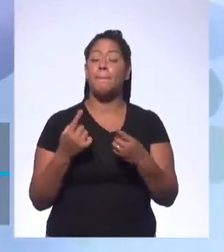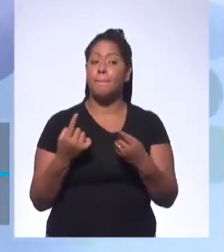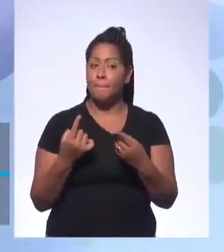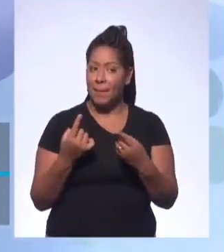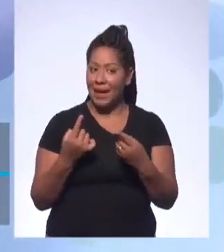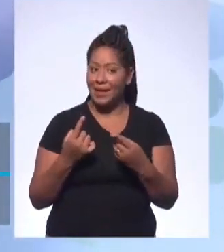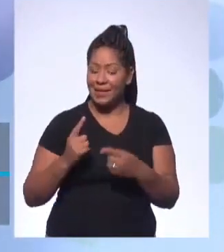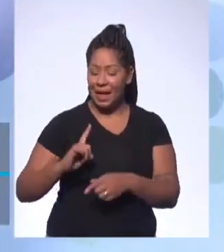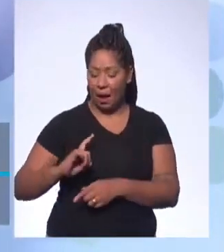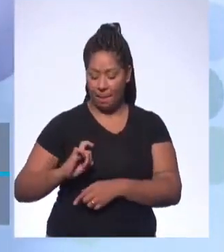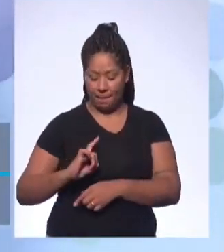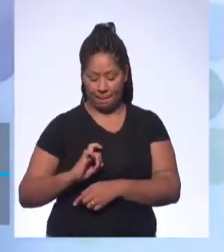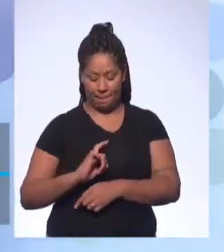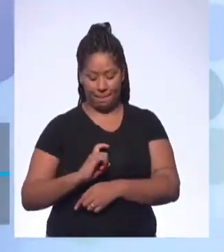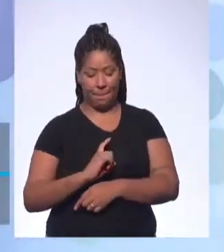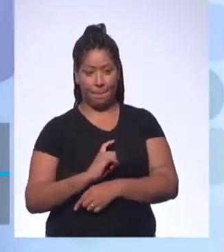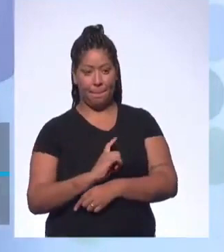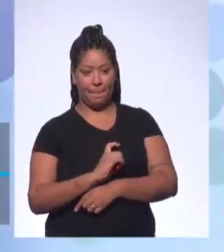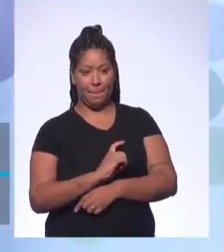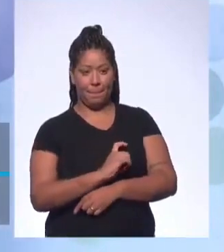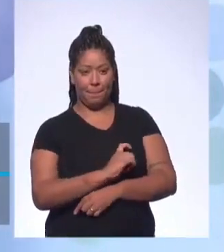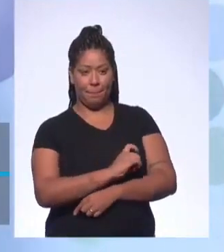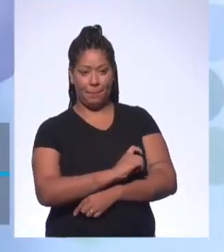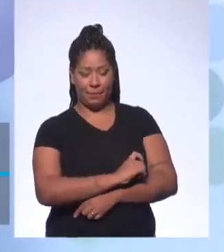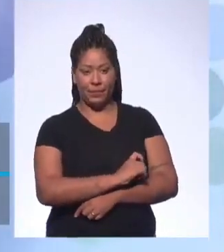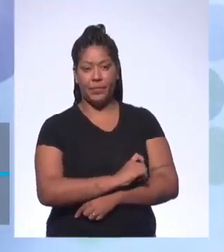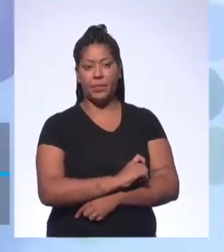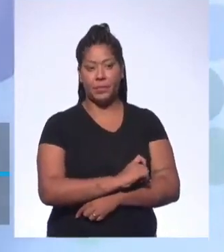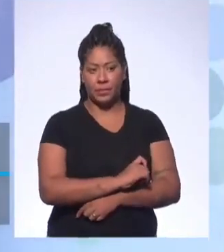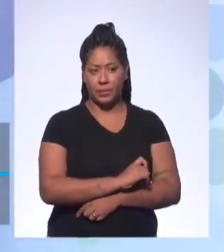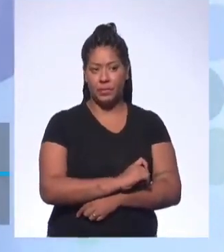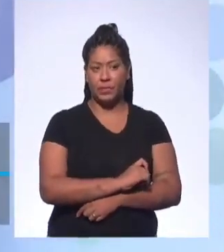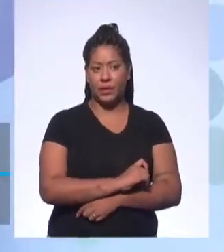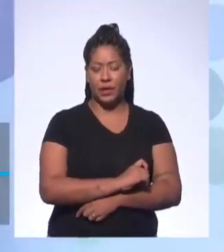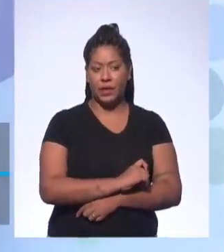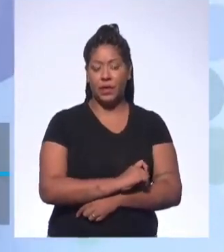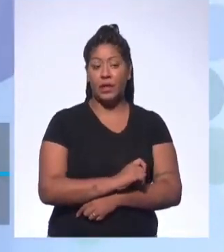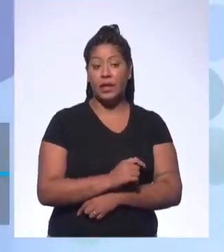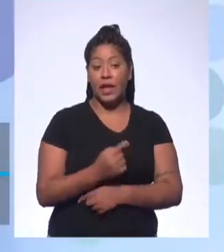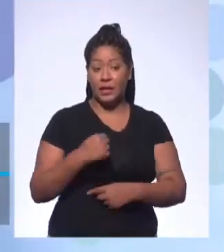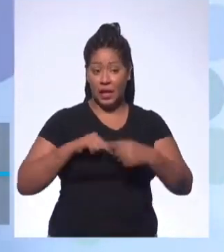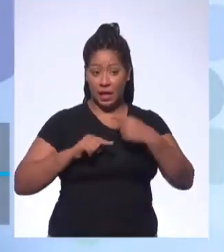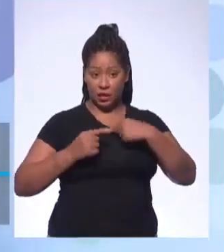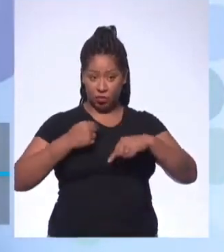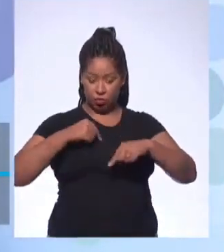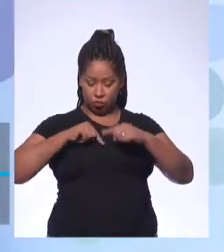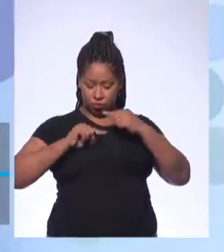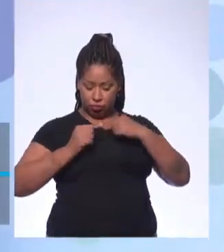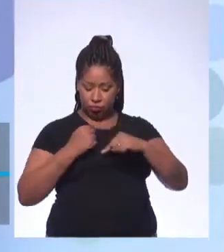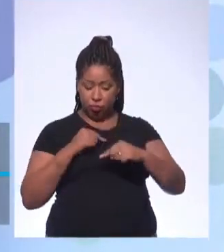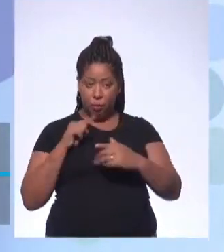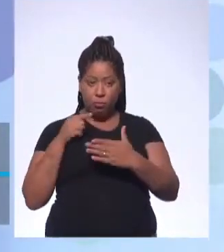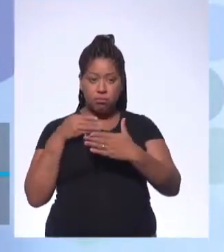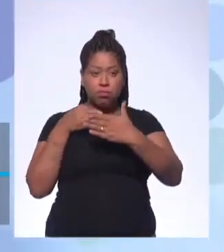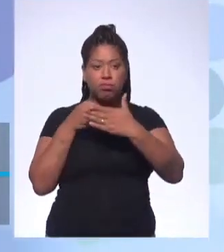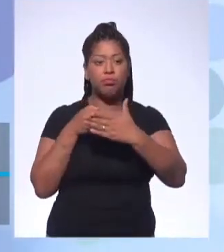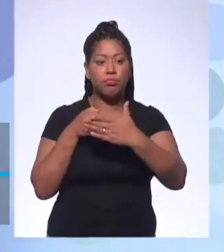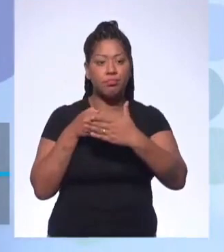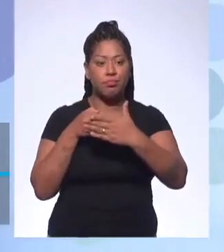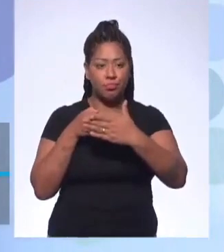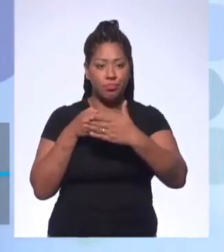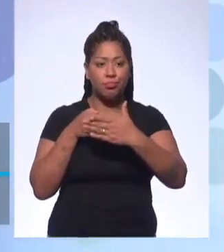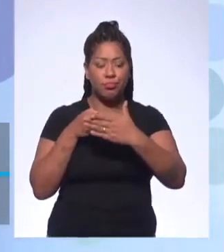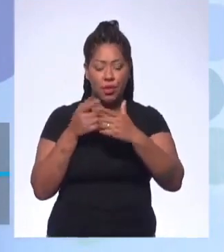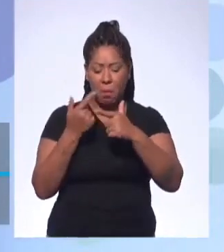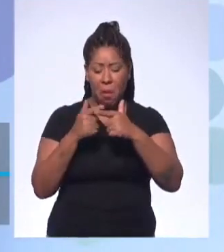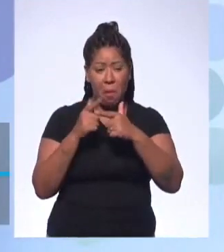das bactérias, por exemplo, que fazem parte aqui da nossa microbiota, tá? Estão aqui nos ajudando ou não causando problema nenhum.